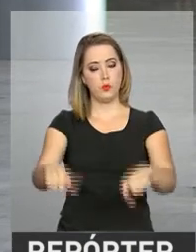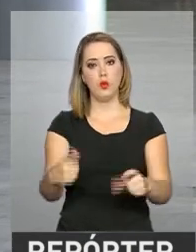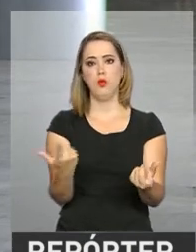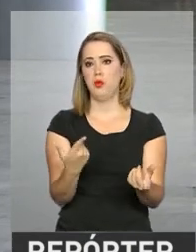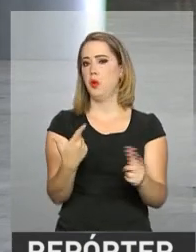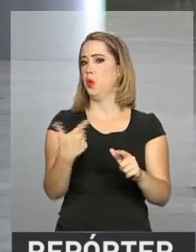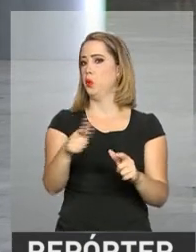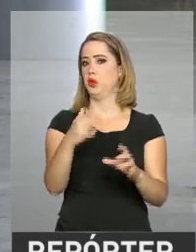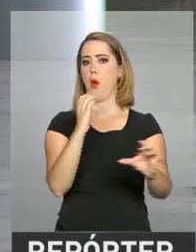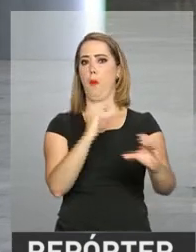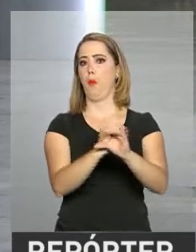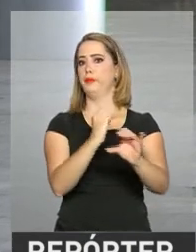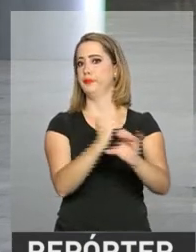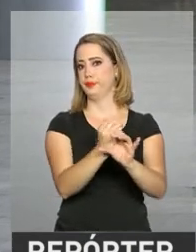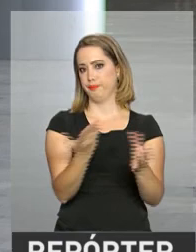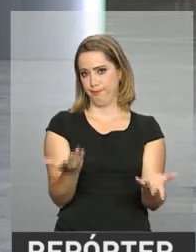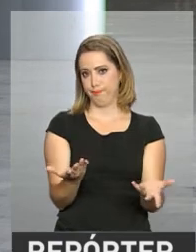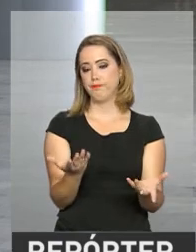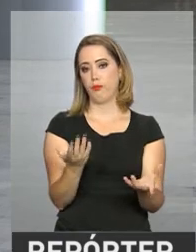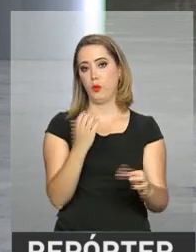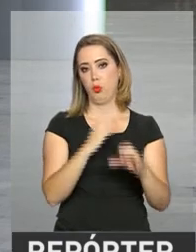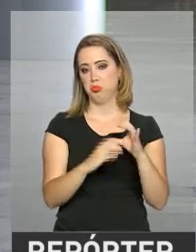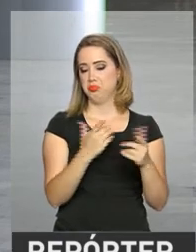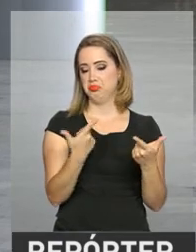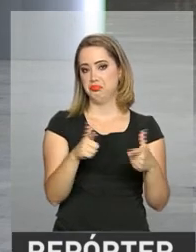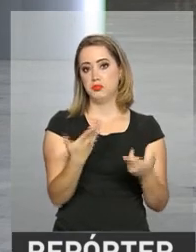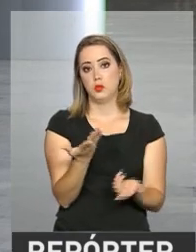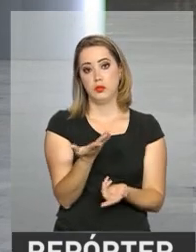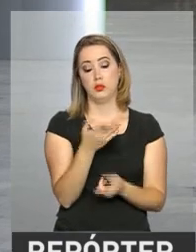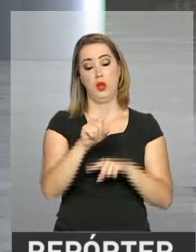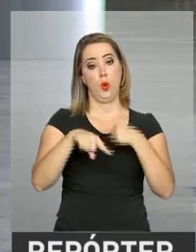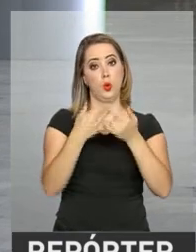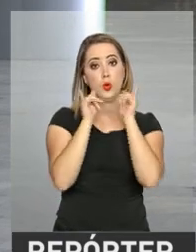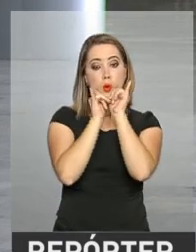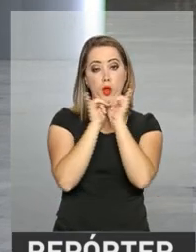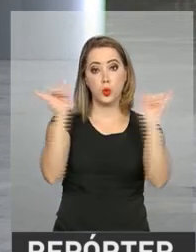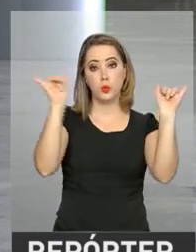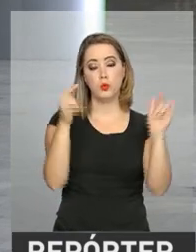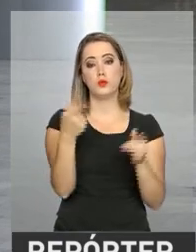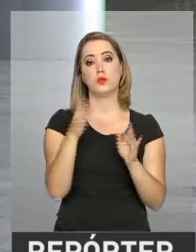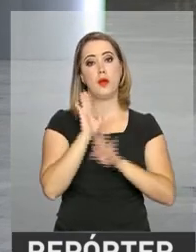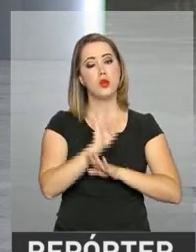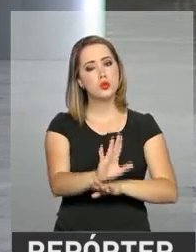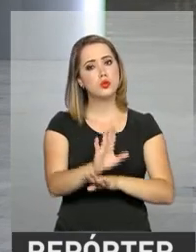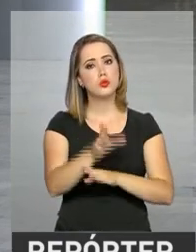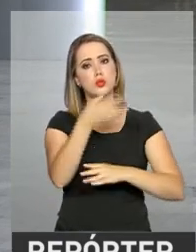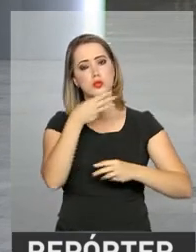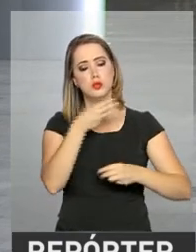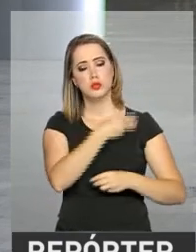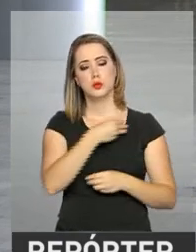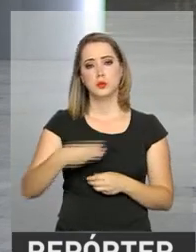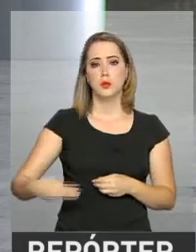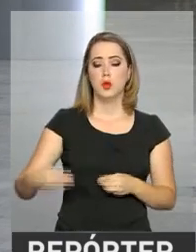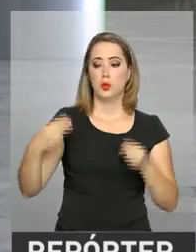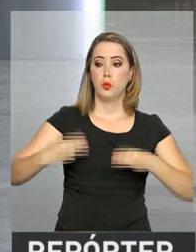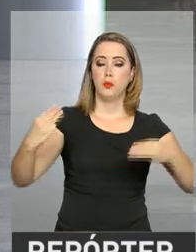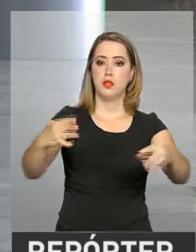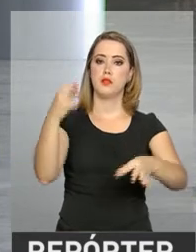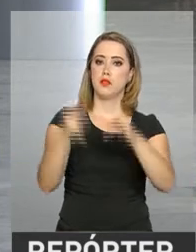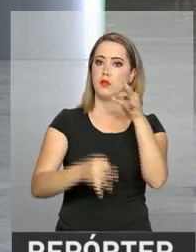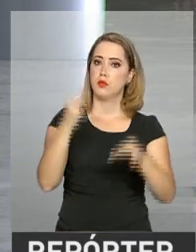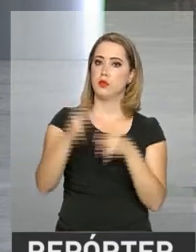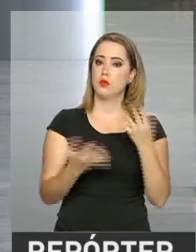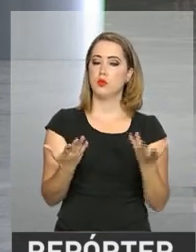outra medida emergencial anunciada pelo ministro Alexandre de Moraes é o apoio do Ministério da Justiça e Cidadania